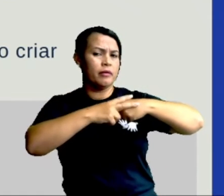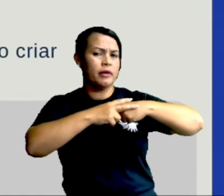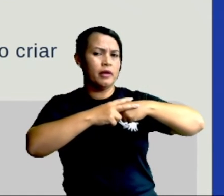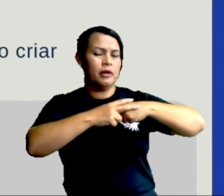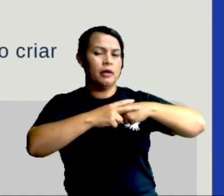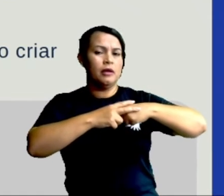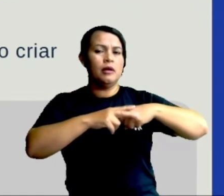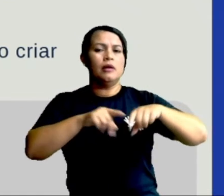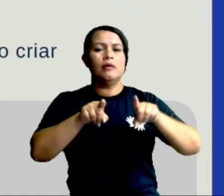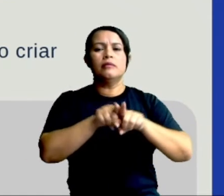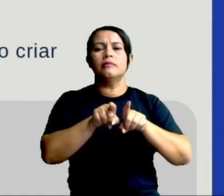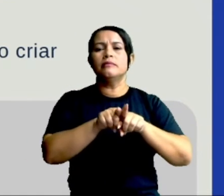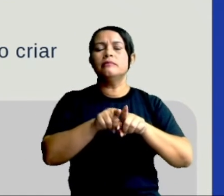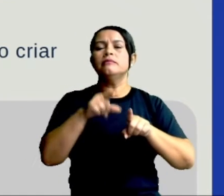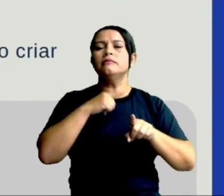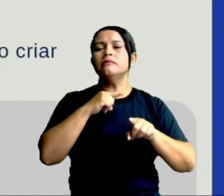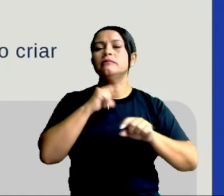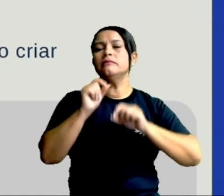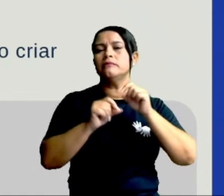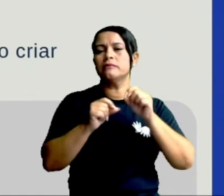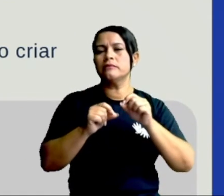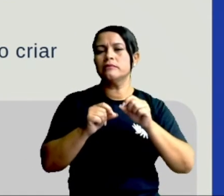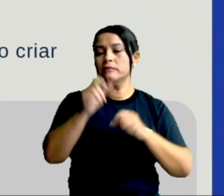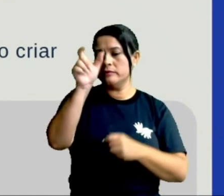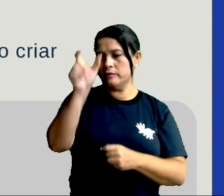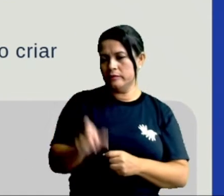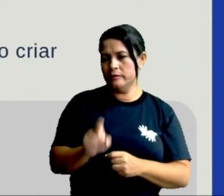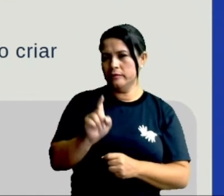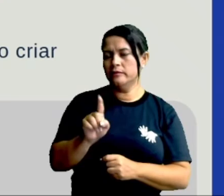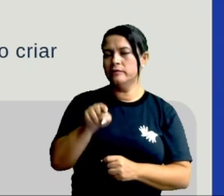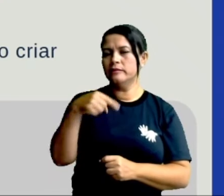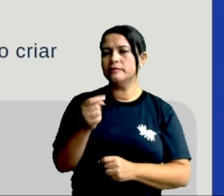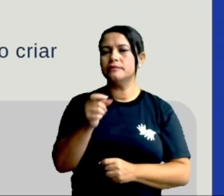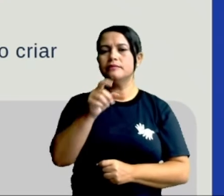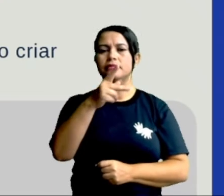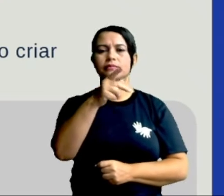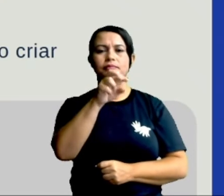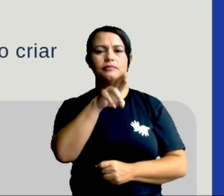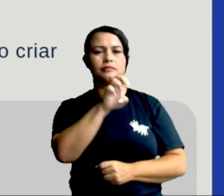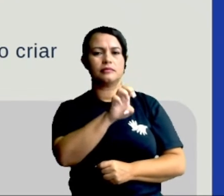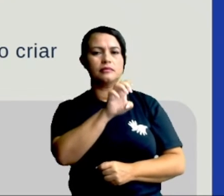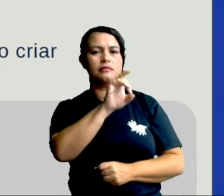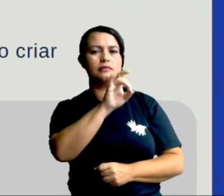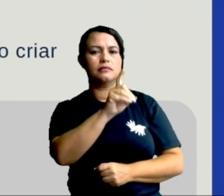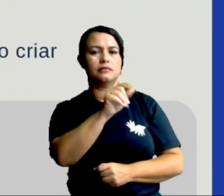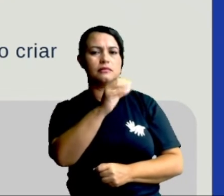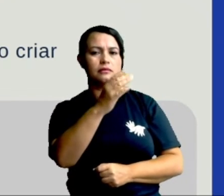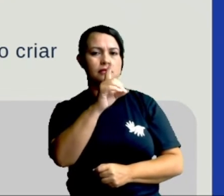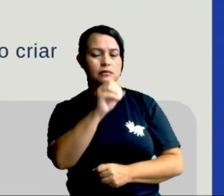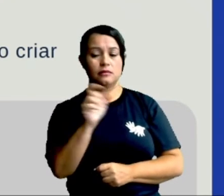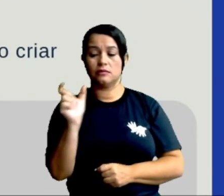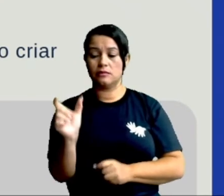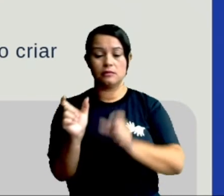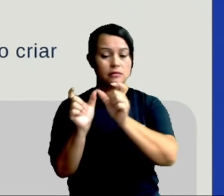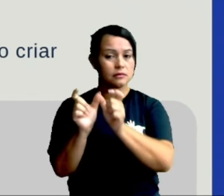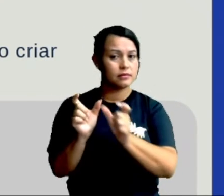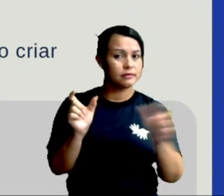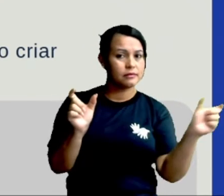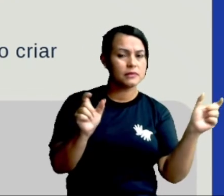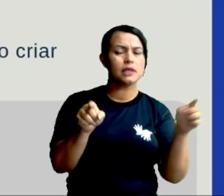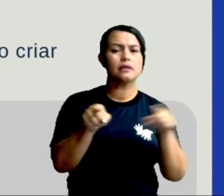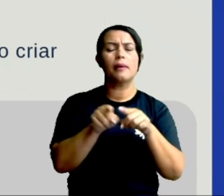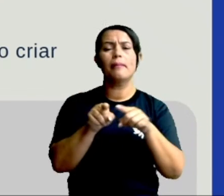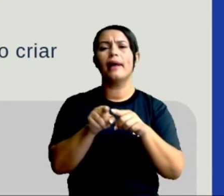eu tenho um sujeito e em seguida o predicado. E ela pode se dar também através da paráfrase. Não se